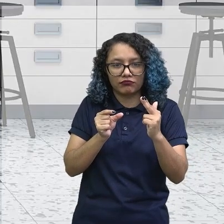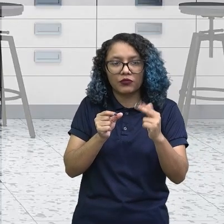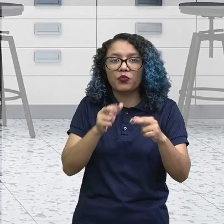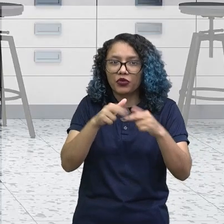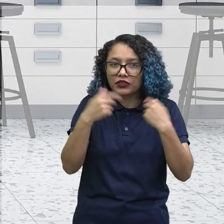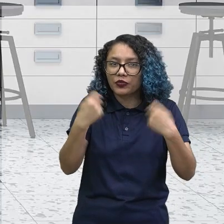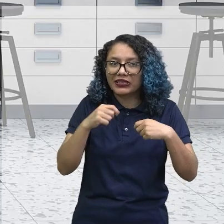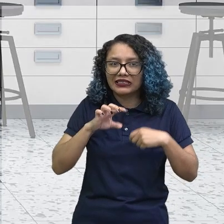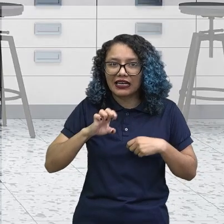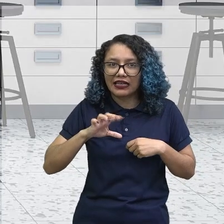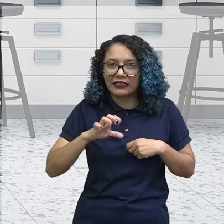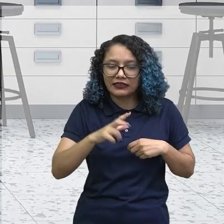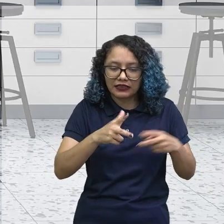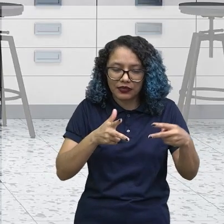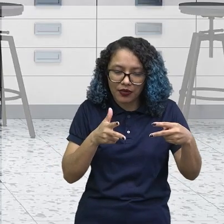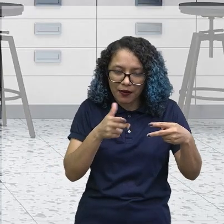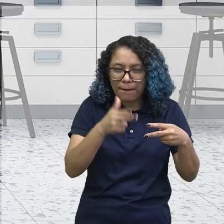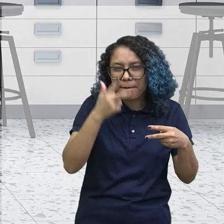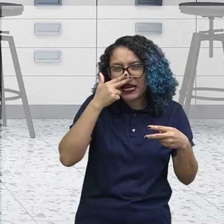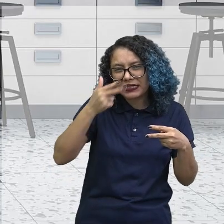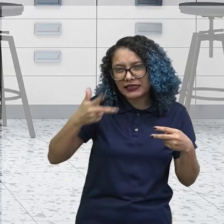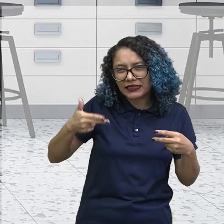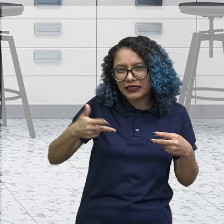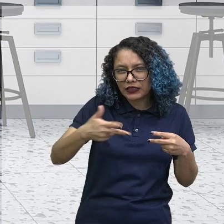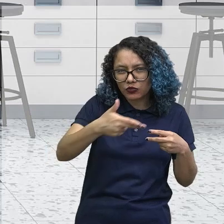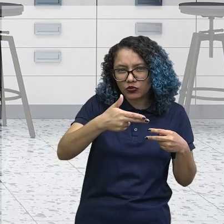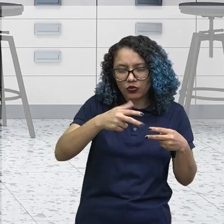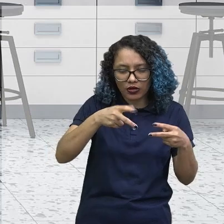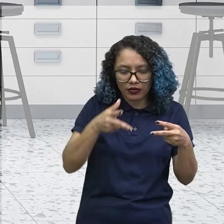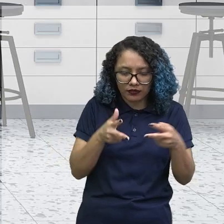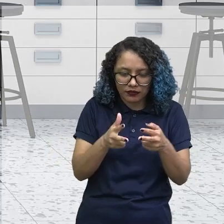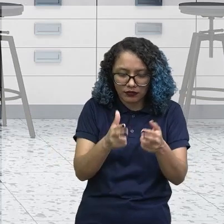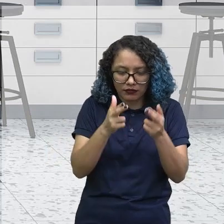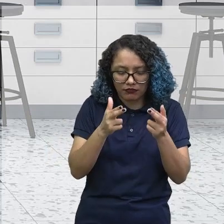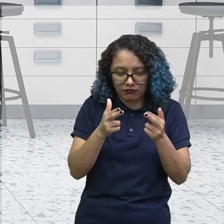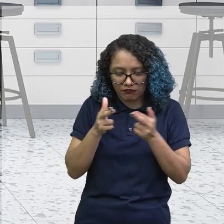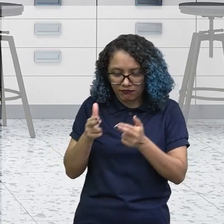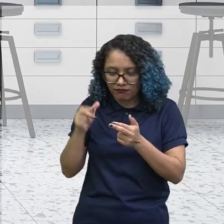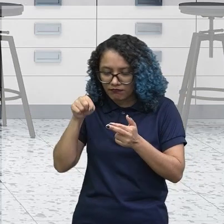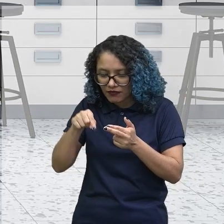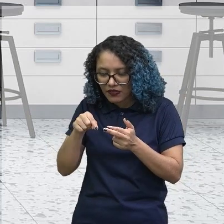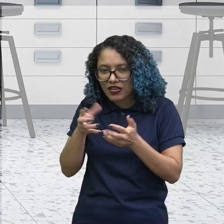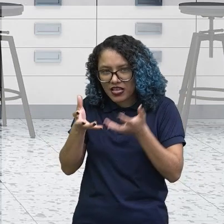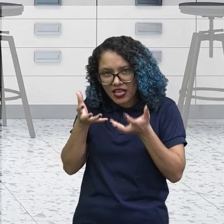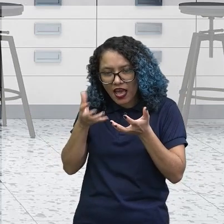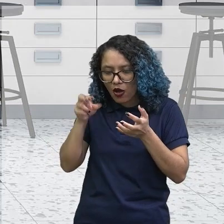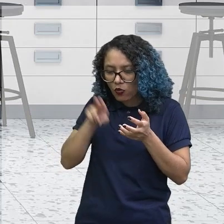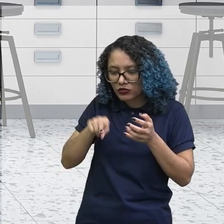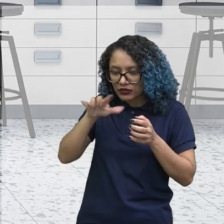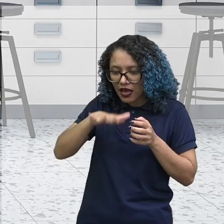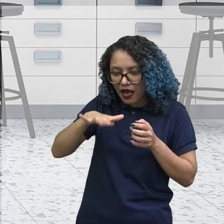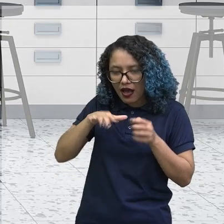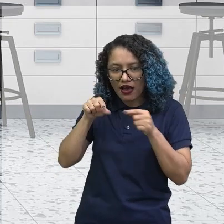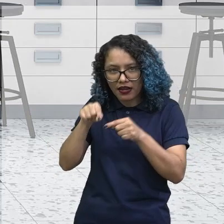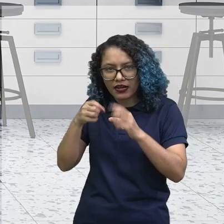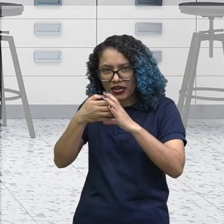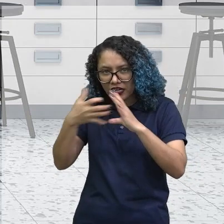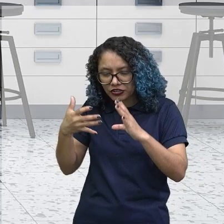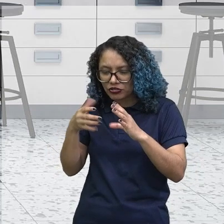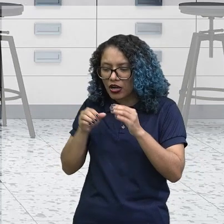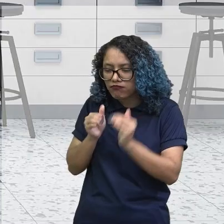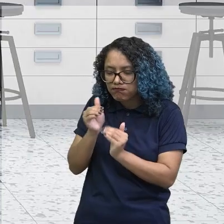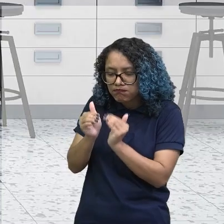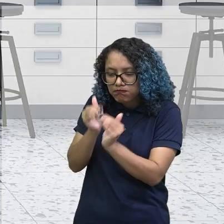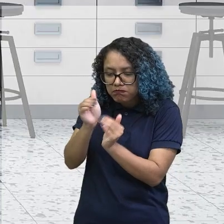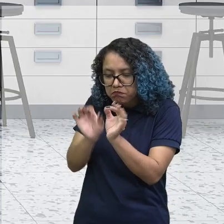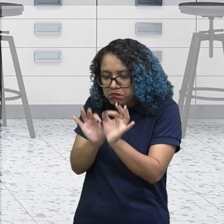uma enzima que funciona como uma tesourinha, que vai lá, cortou um trecho, é esse aqui que eu quero manipular, é essa característica que eu quero